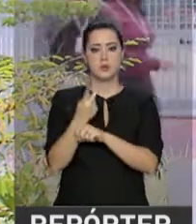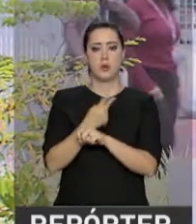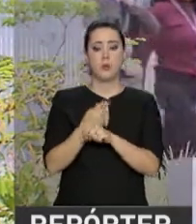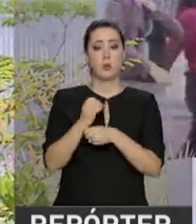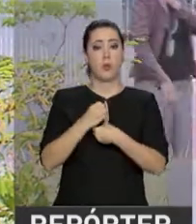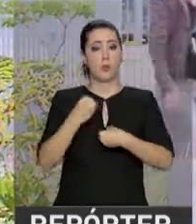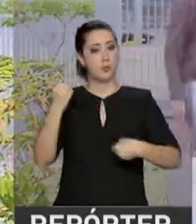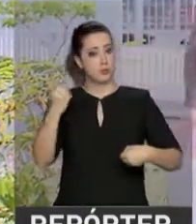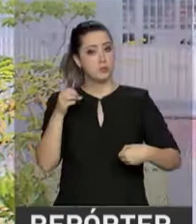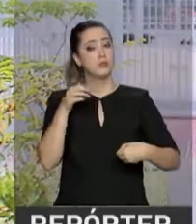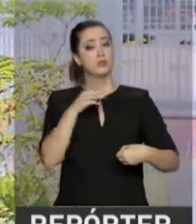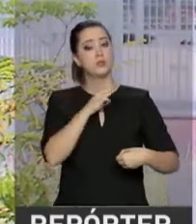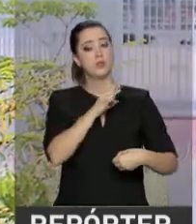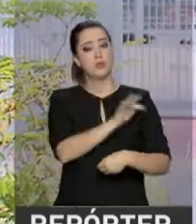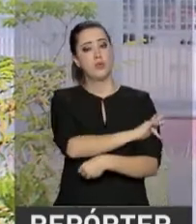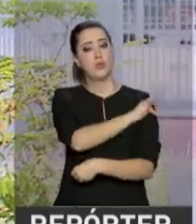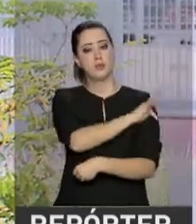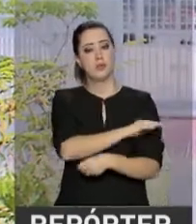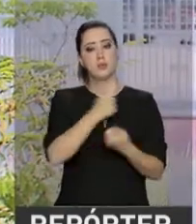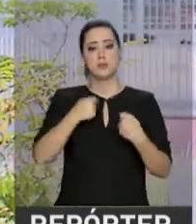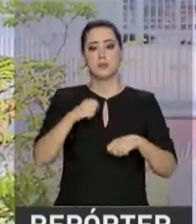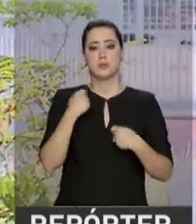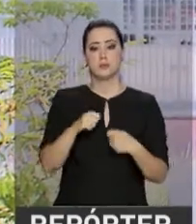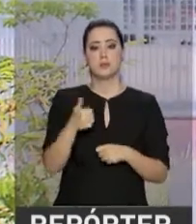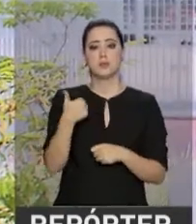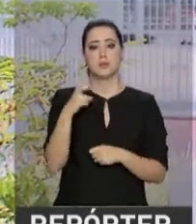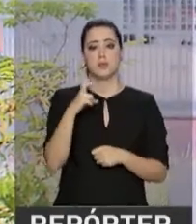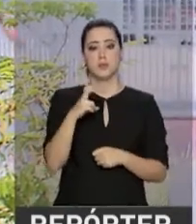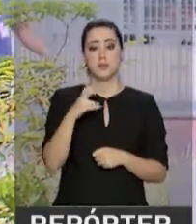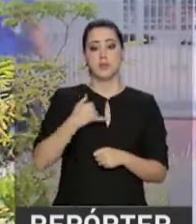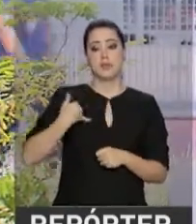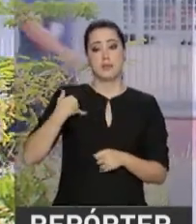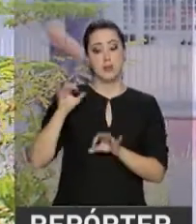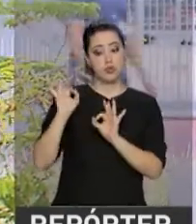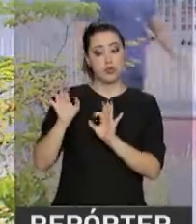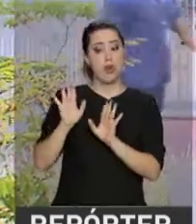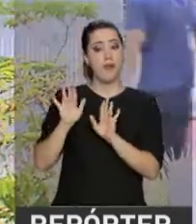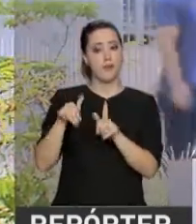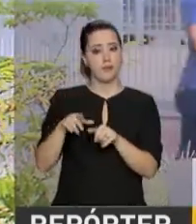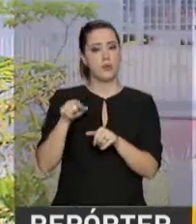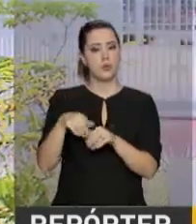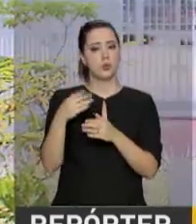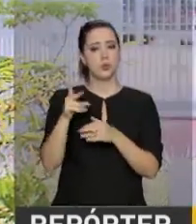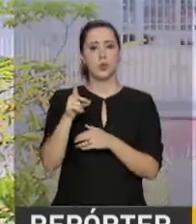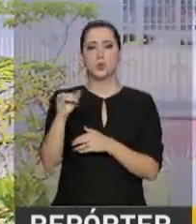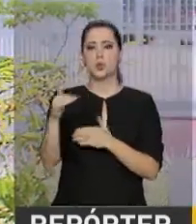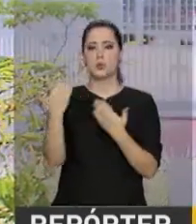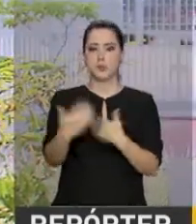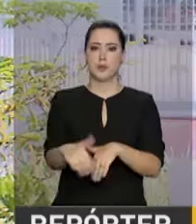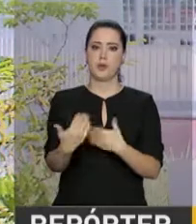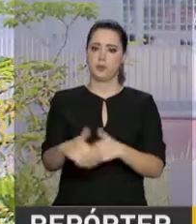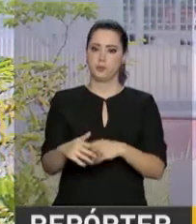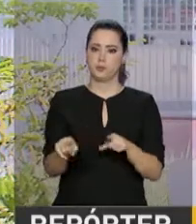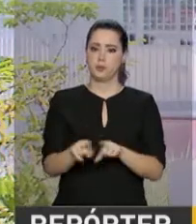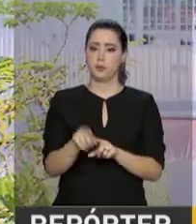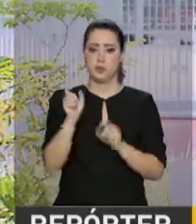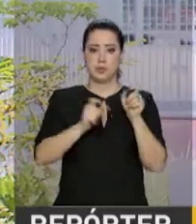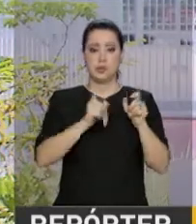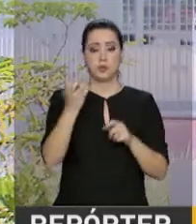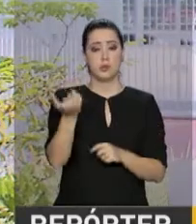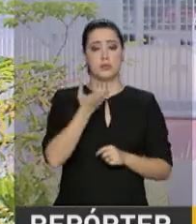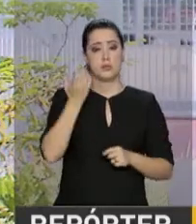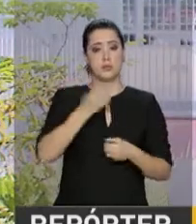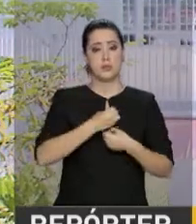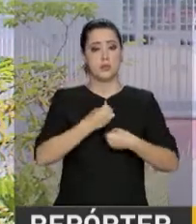do ensino fundamental precisam ter 15 anos completos na data da realização da prova para quem quer o